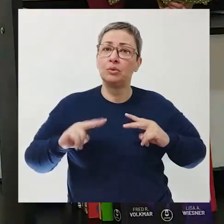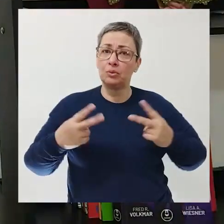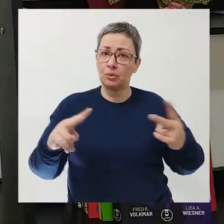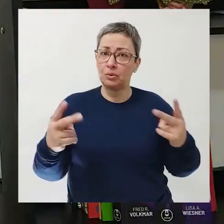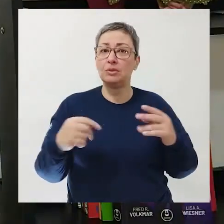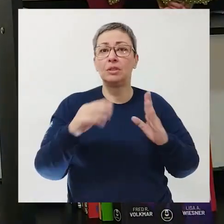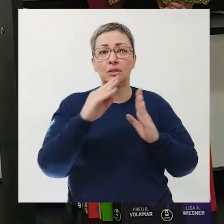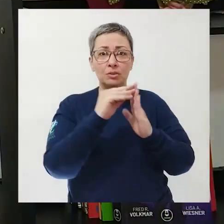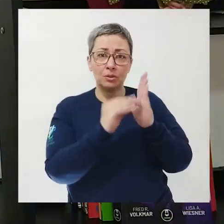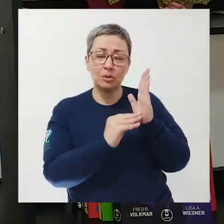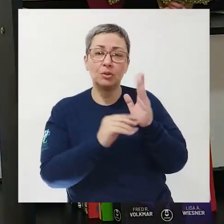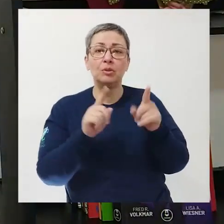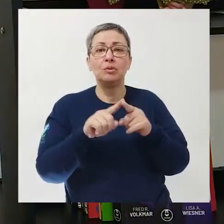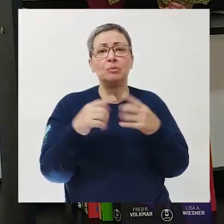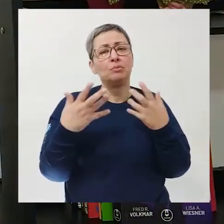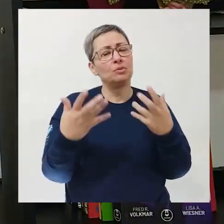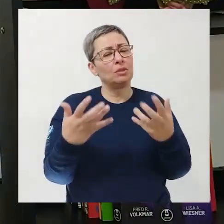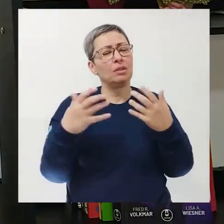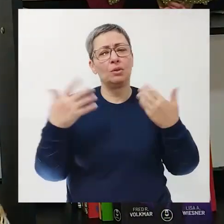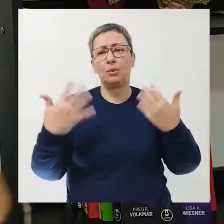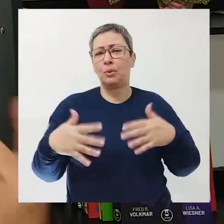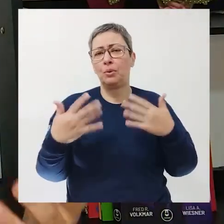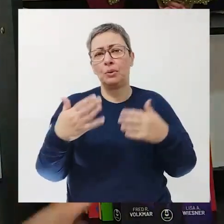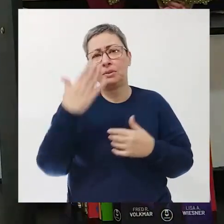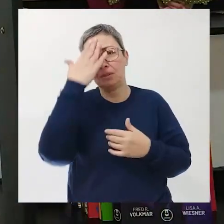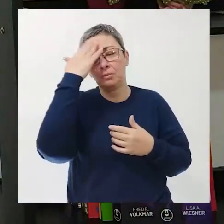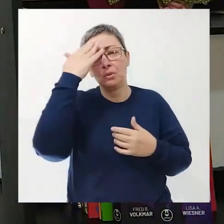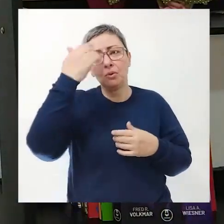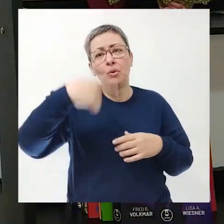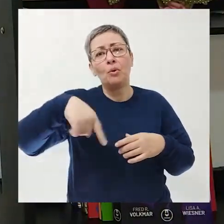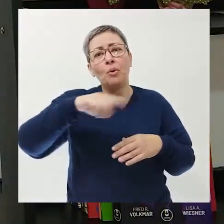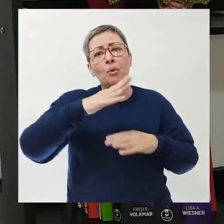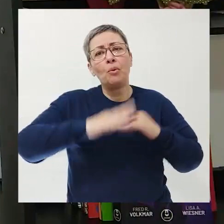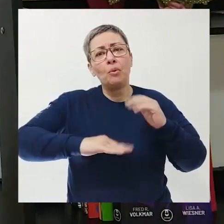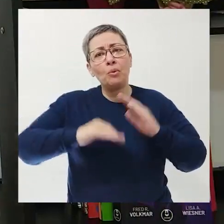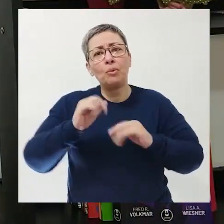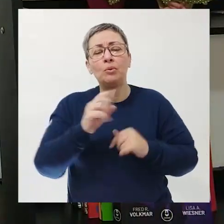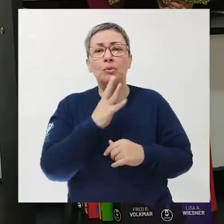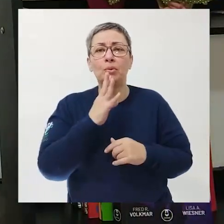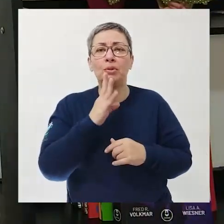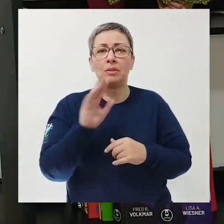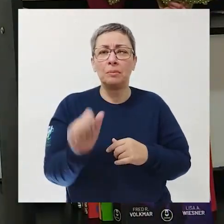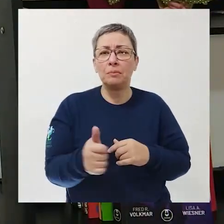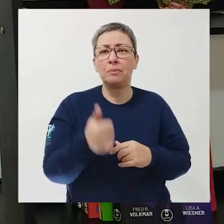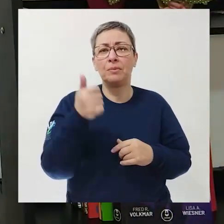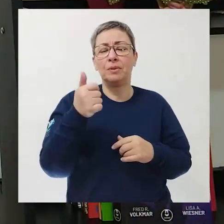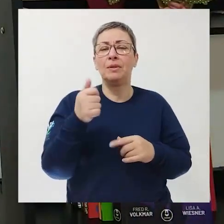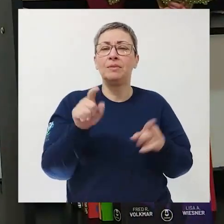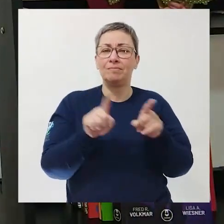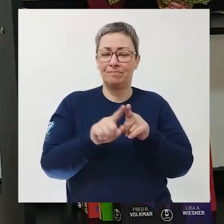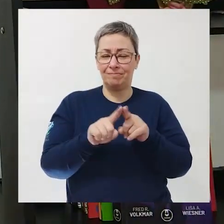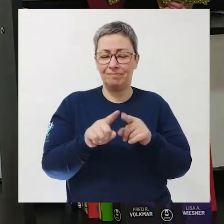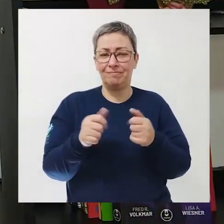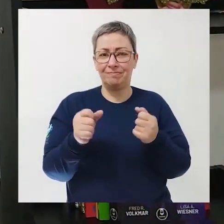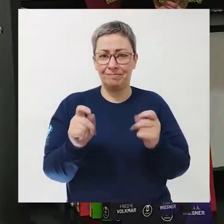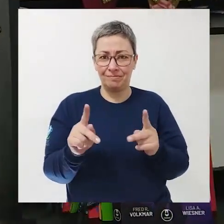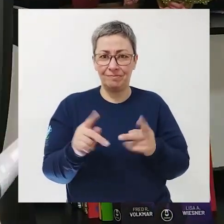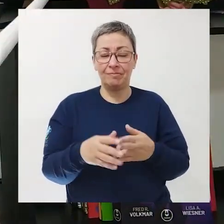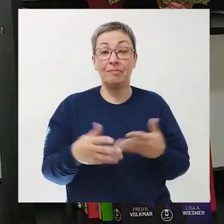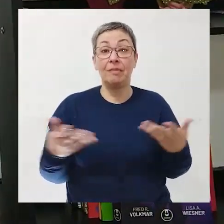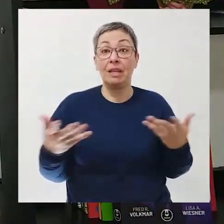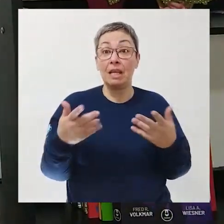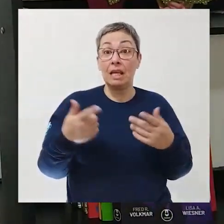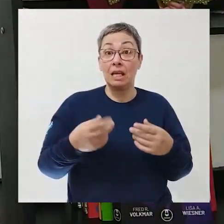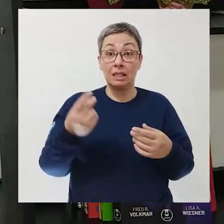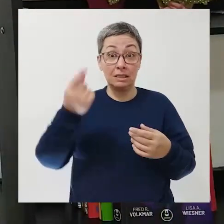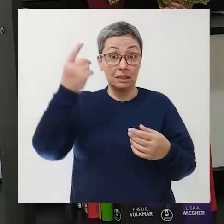gente? Compartilha com a gente a produção de vocês, a gente quer muito saber aí o que vocês estão produzindo para conhecê-los melhor, conhecê-los e conhecê-las melhor,